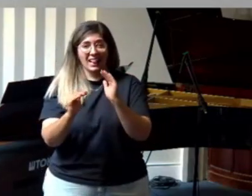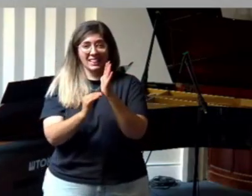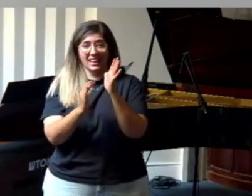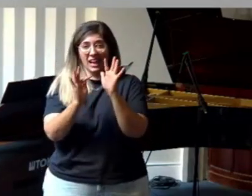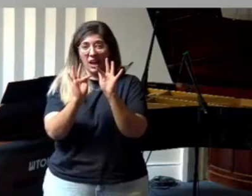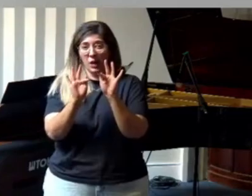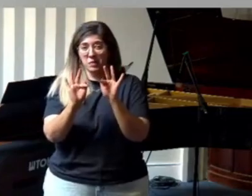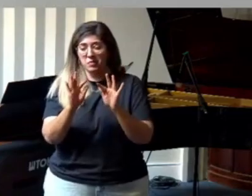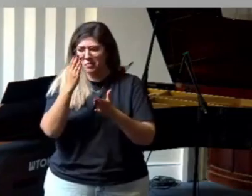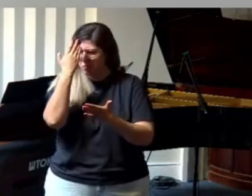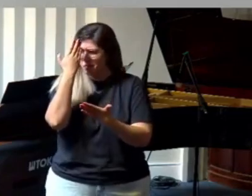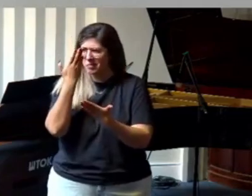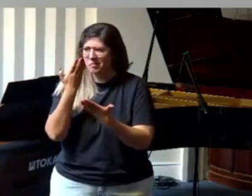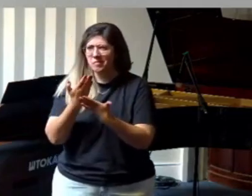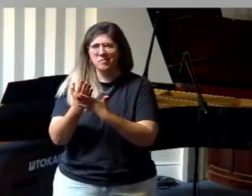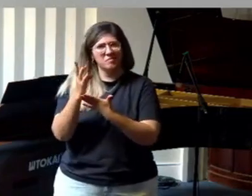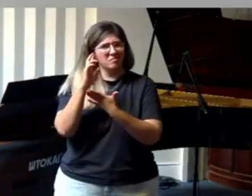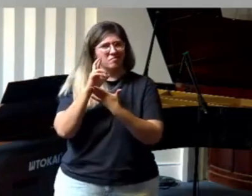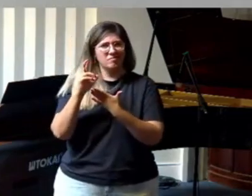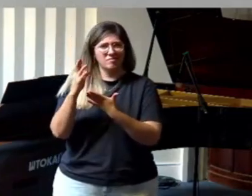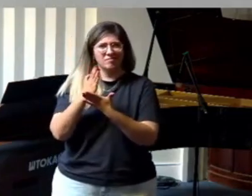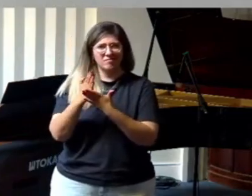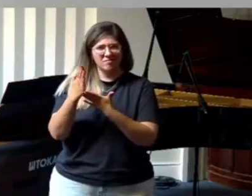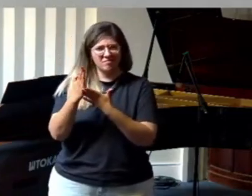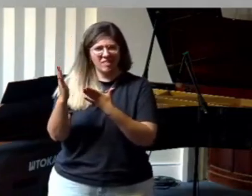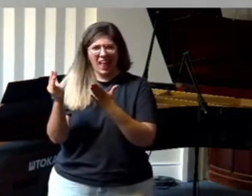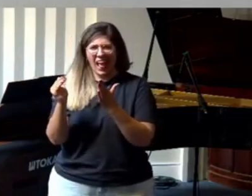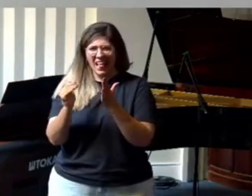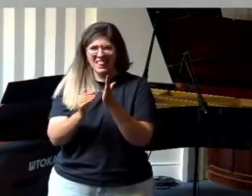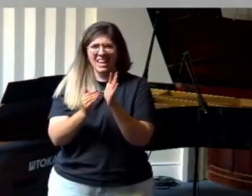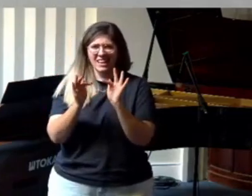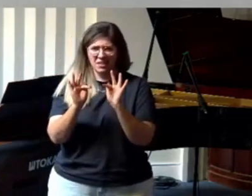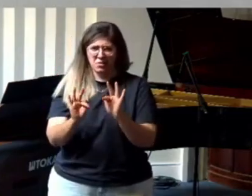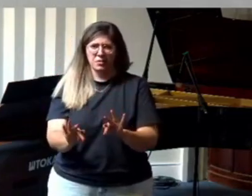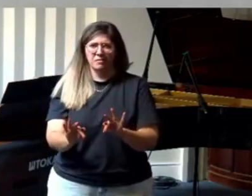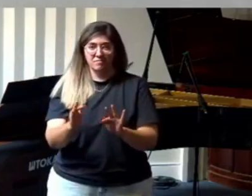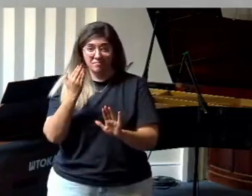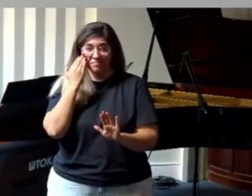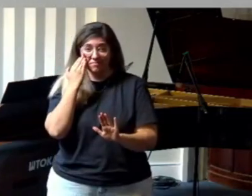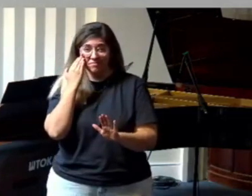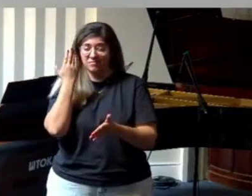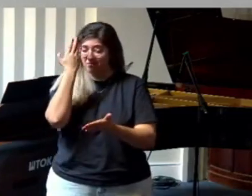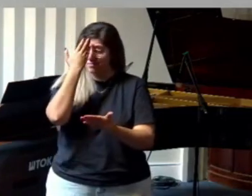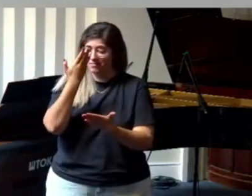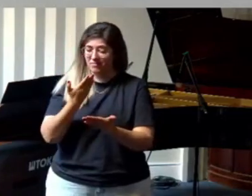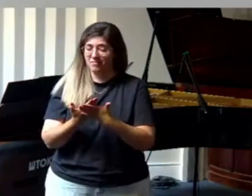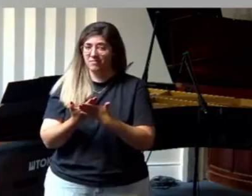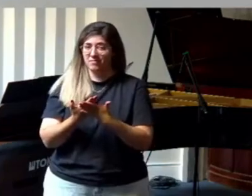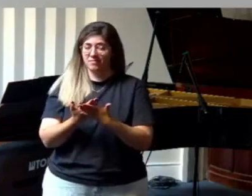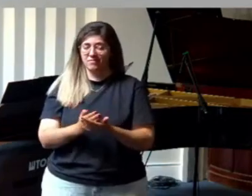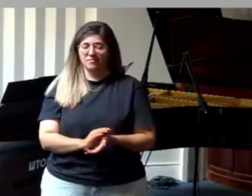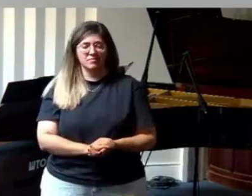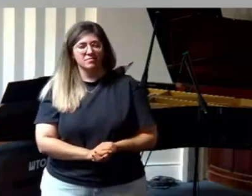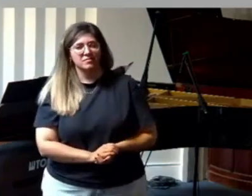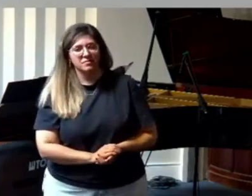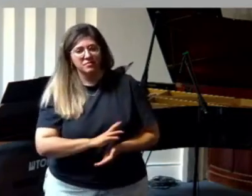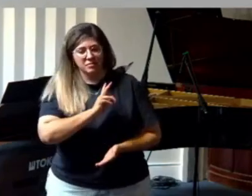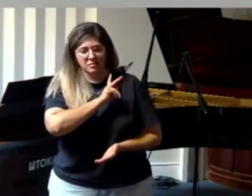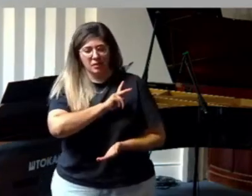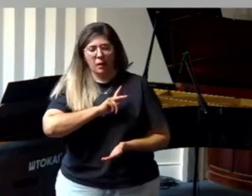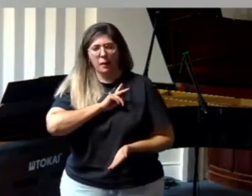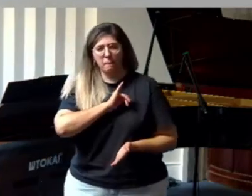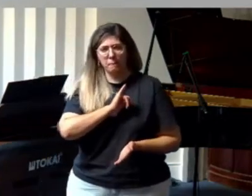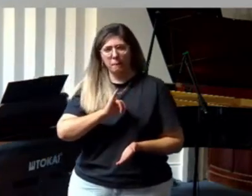a confiança que desde o princípio tivemos. Olha quando Paulo conversando com